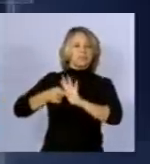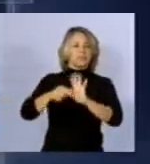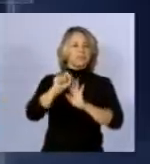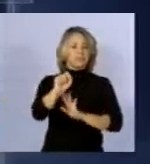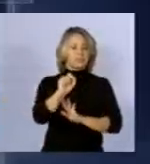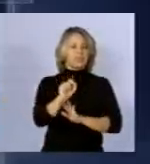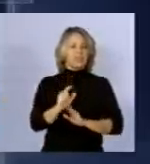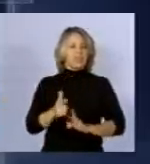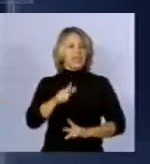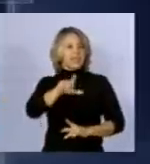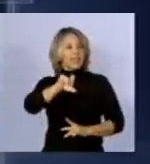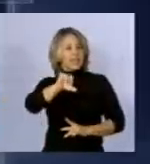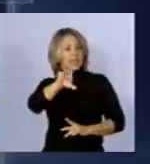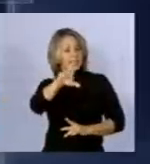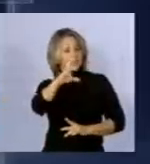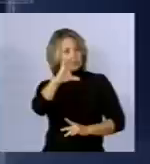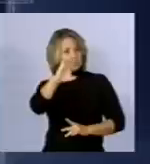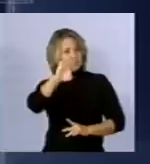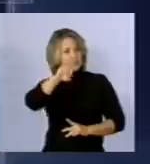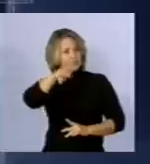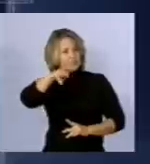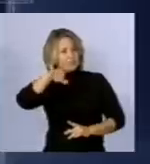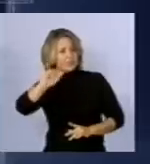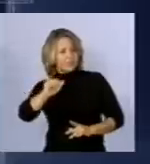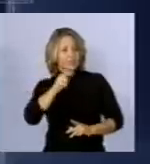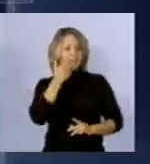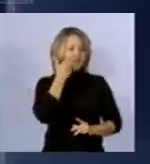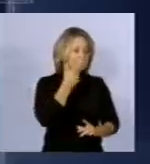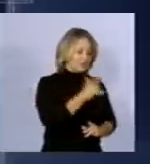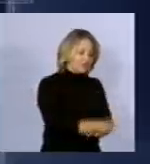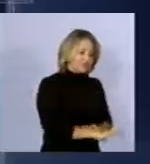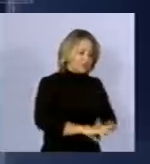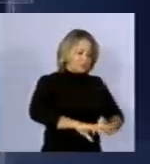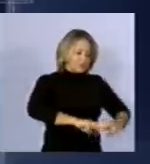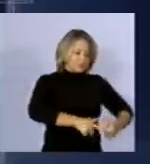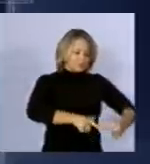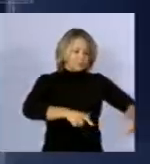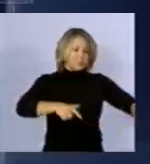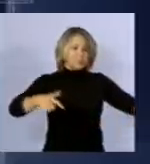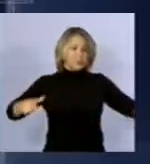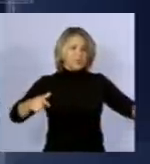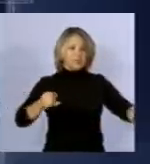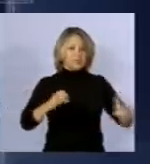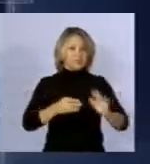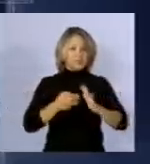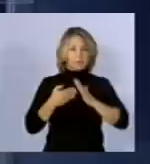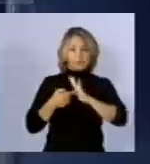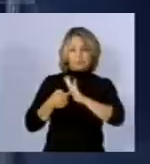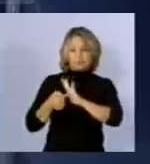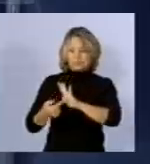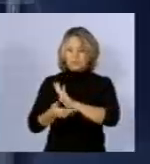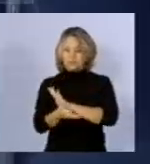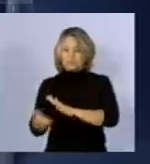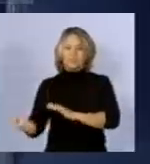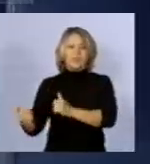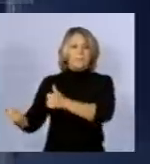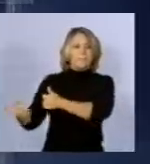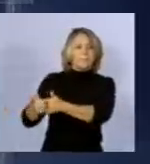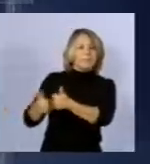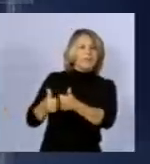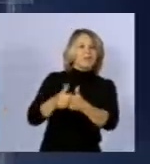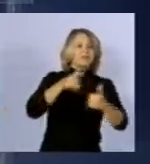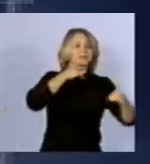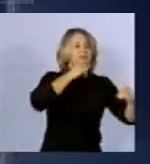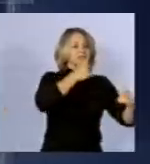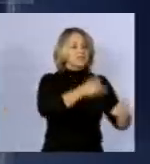a leucemia infantil do duplica quando a exposição está acima de 0,4 microteslas aumento